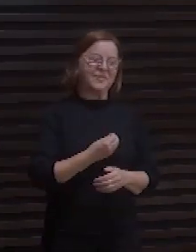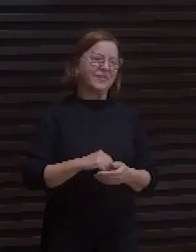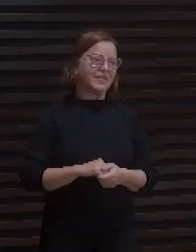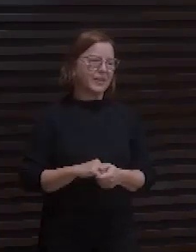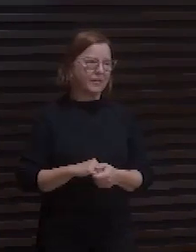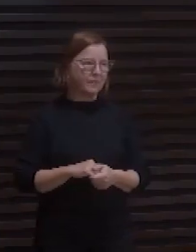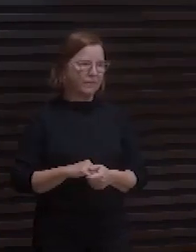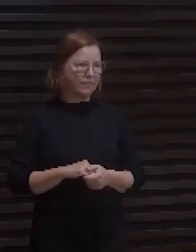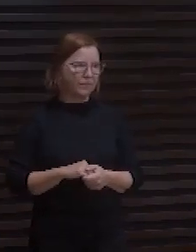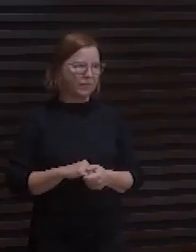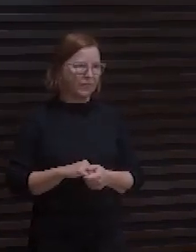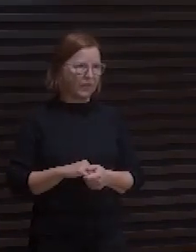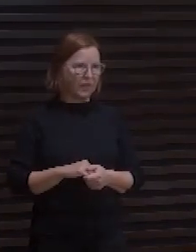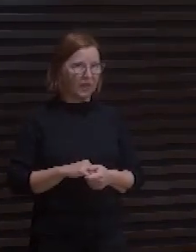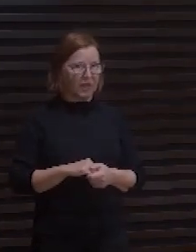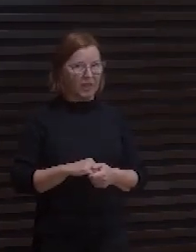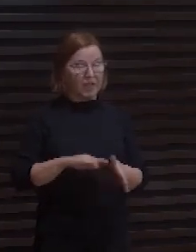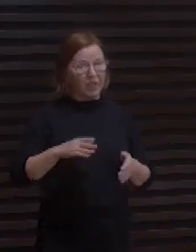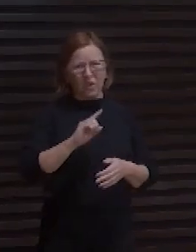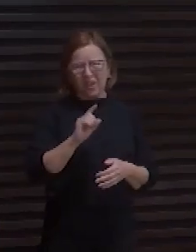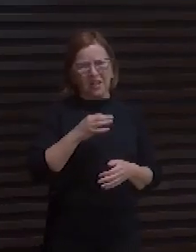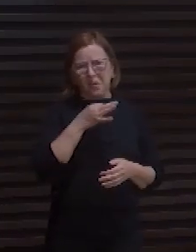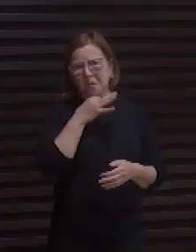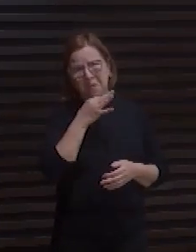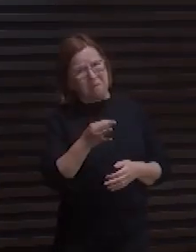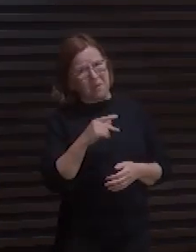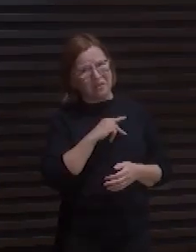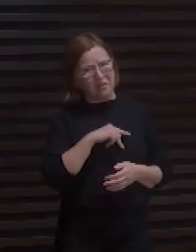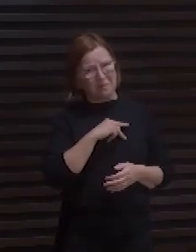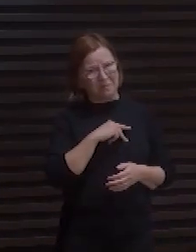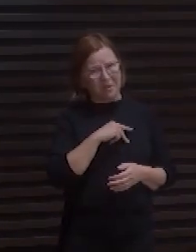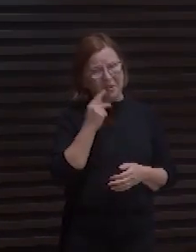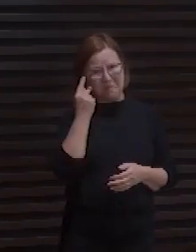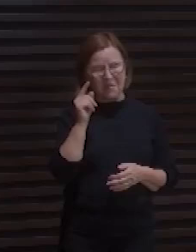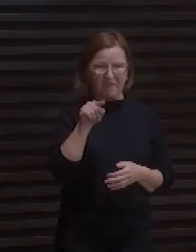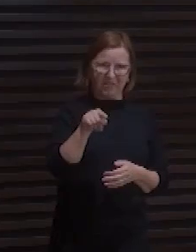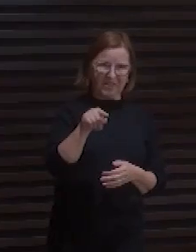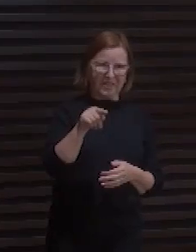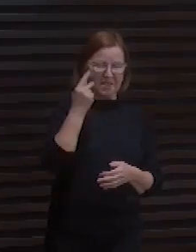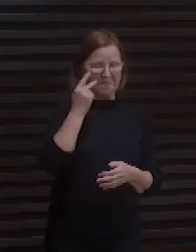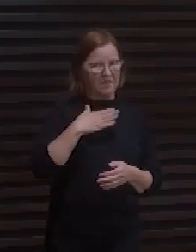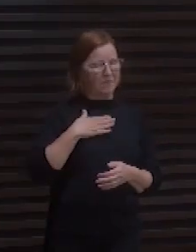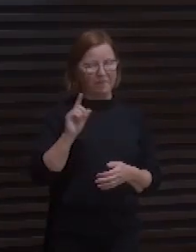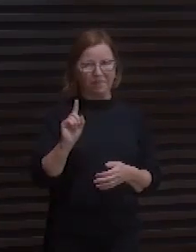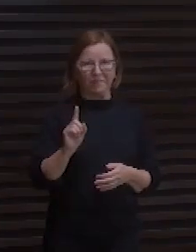Então não se trata de uma sugestão que o apóstolo Paulo está fazendo para você e para mim,